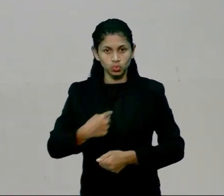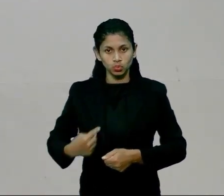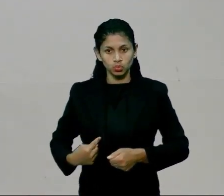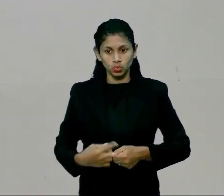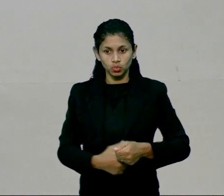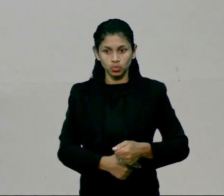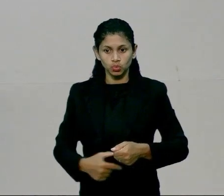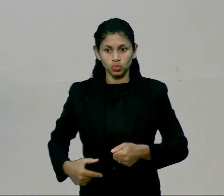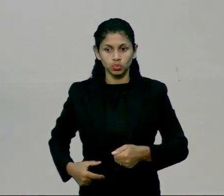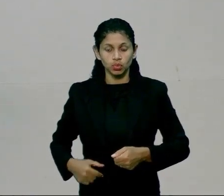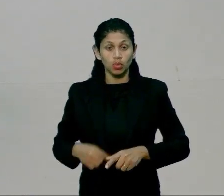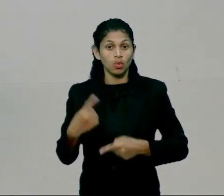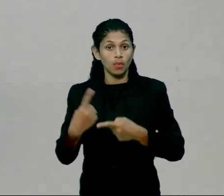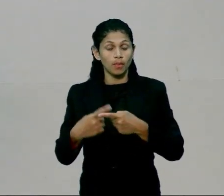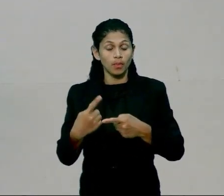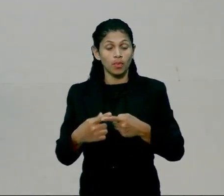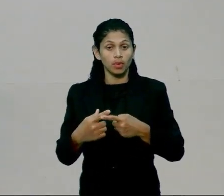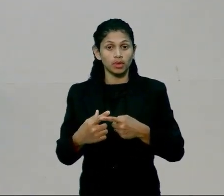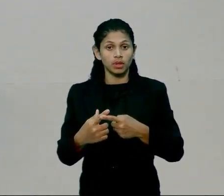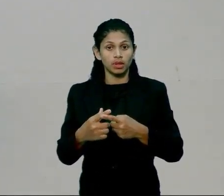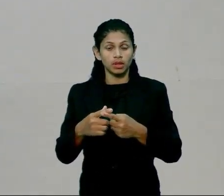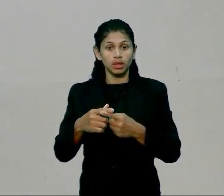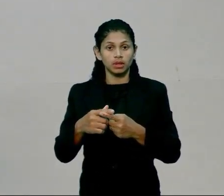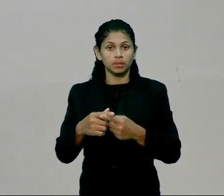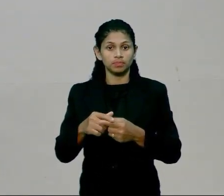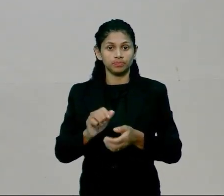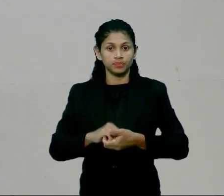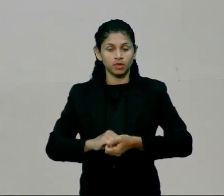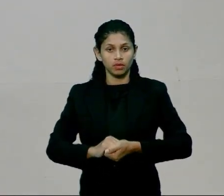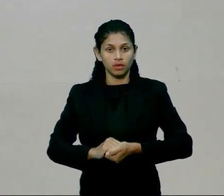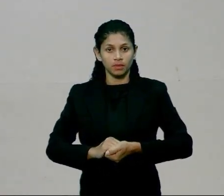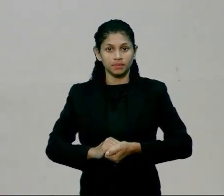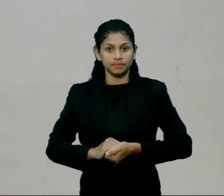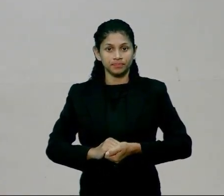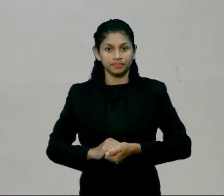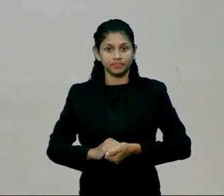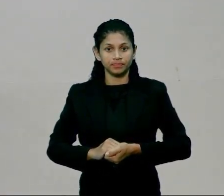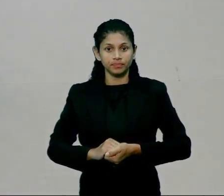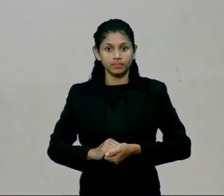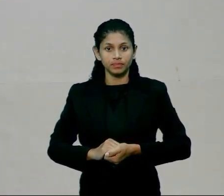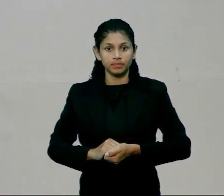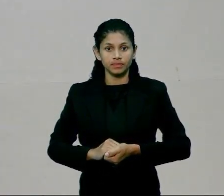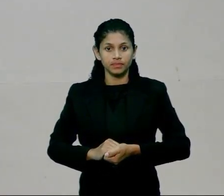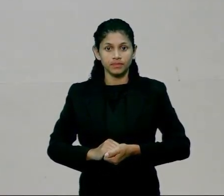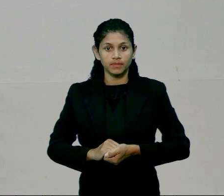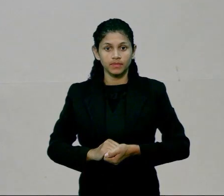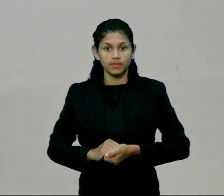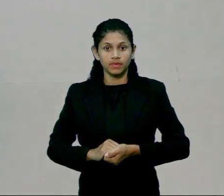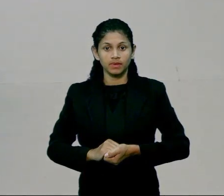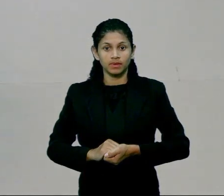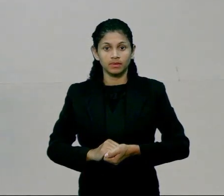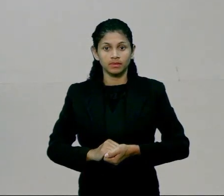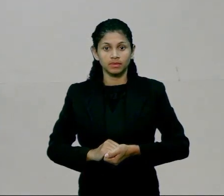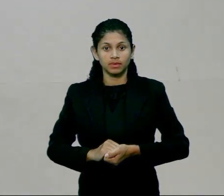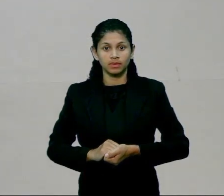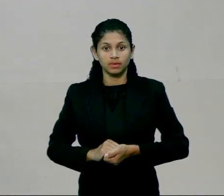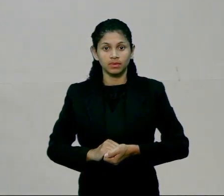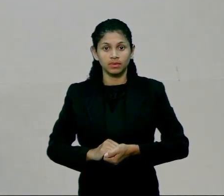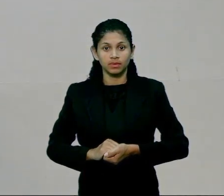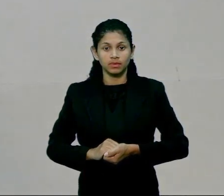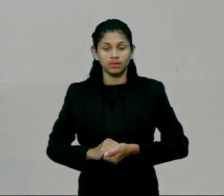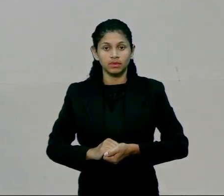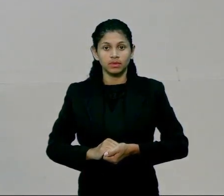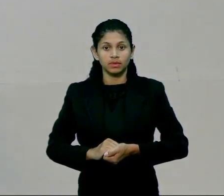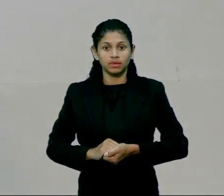faz abdominal? Para conter. Se você não contém, relaxa, solta. Aqui a gente tá bonitinho, todo de preto, que é para não